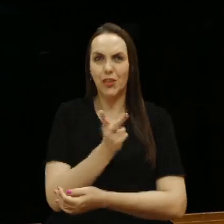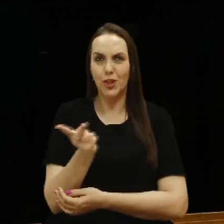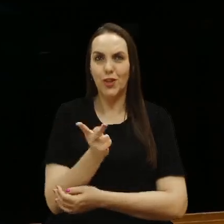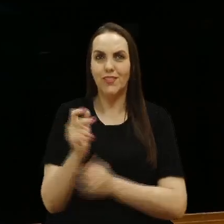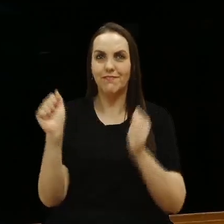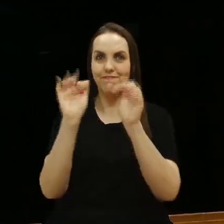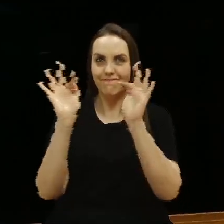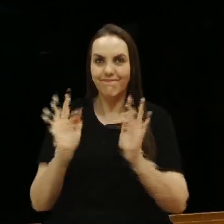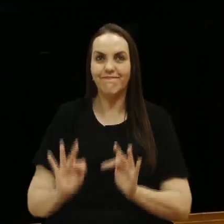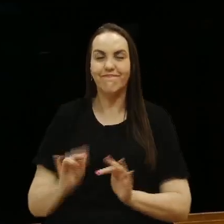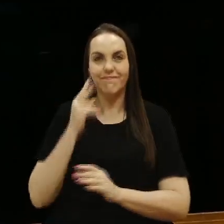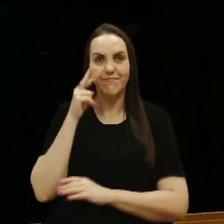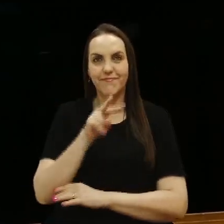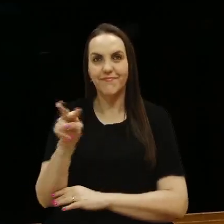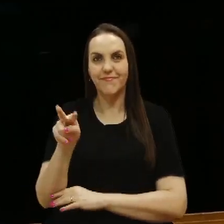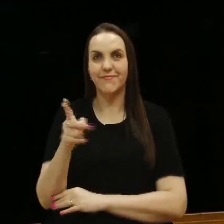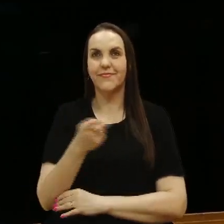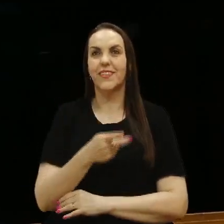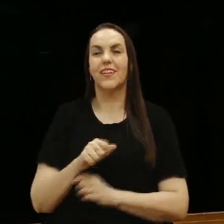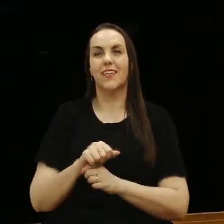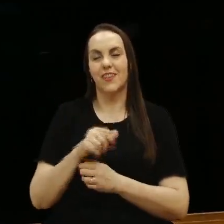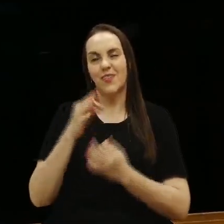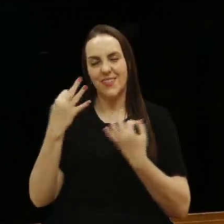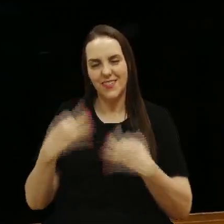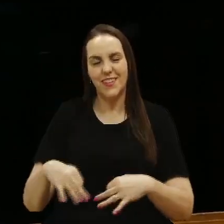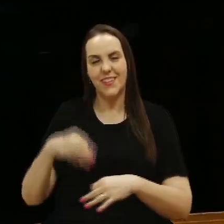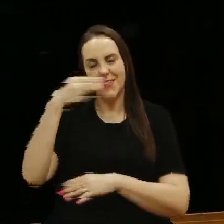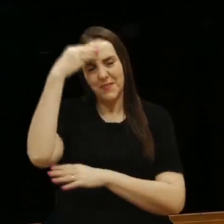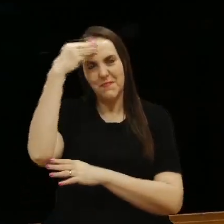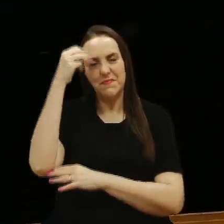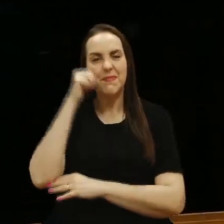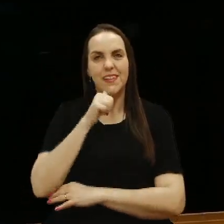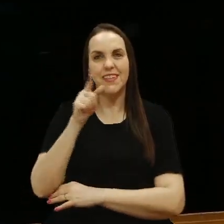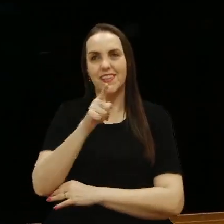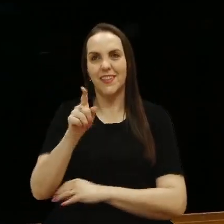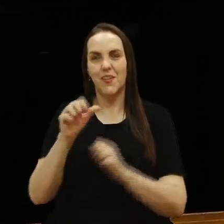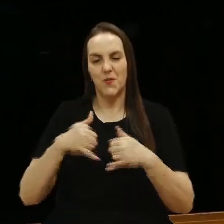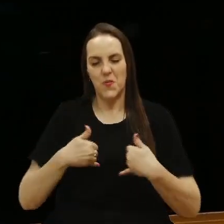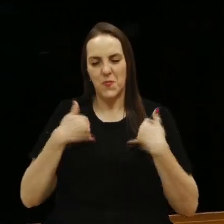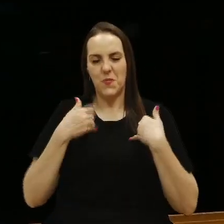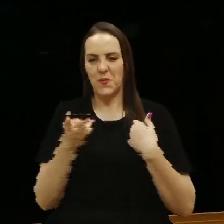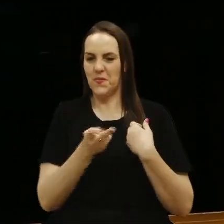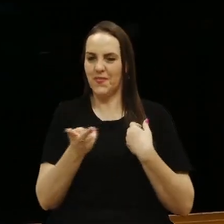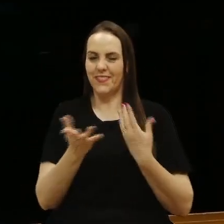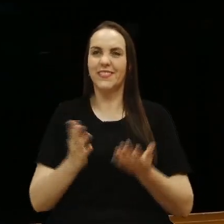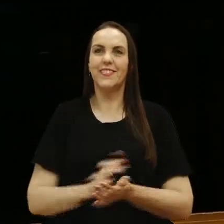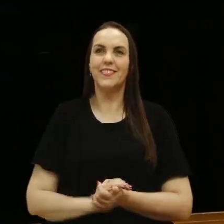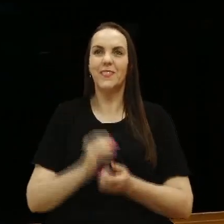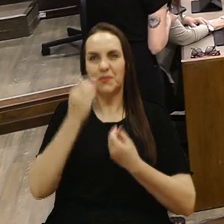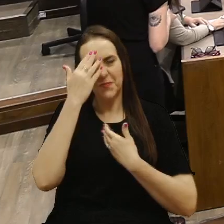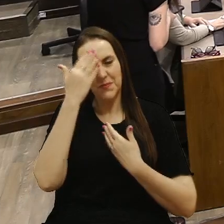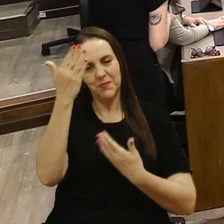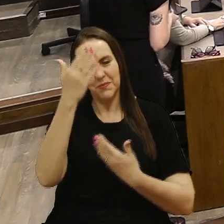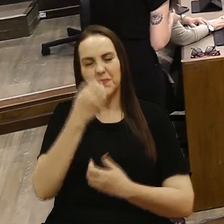ver a Flávia também, tenho certeza que a madrinha está muito orgulhosa de vocês estarem aqui hoje. Muito obrigado, presidente, boa sessão a